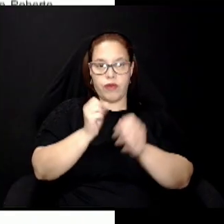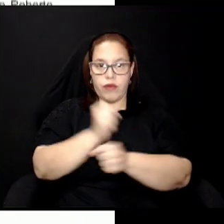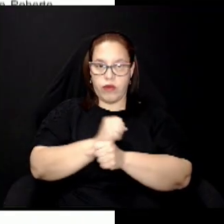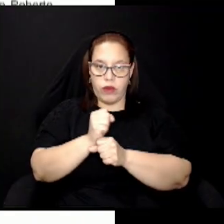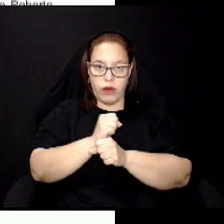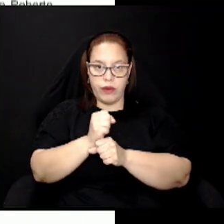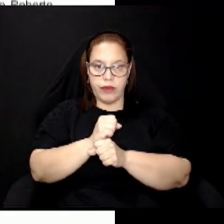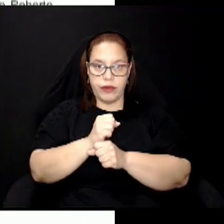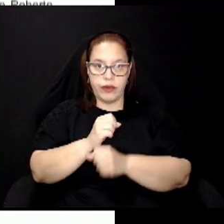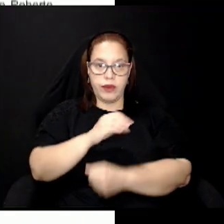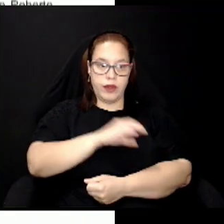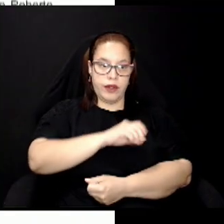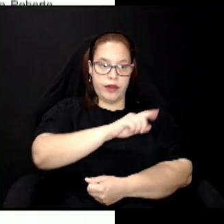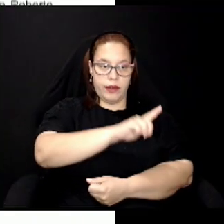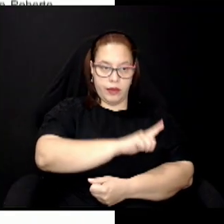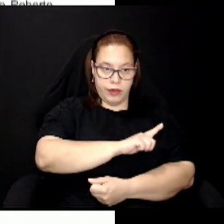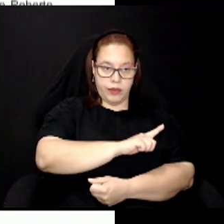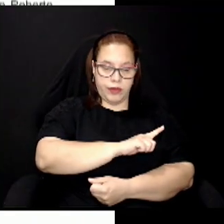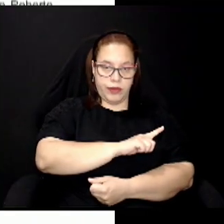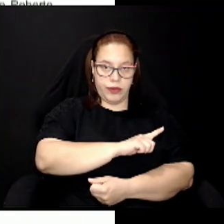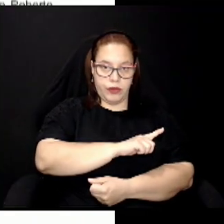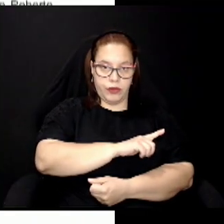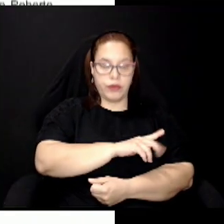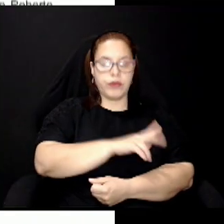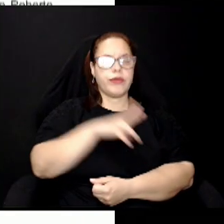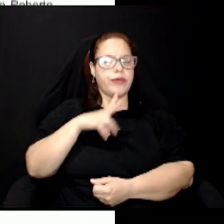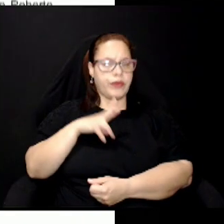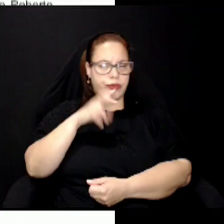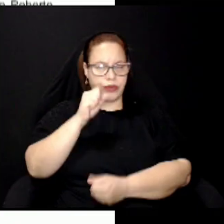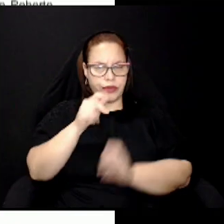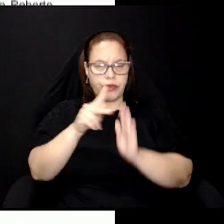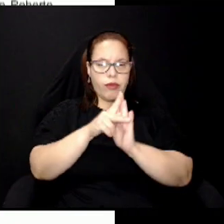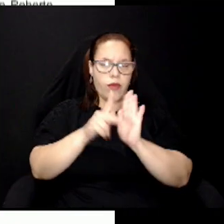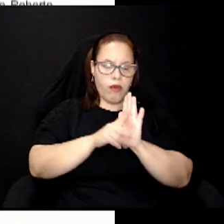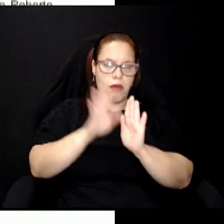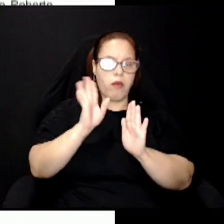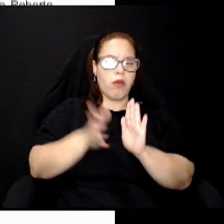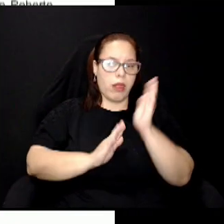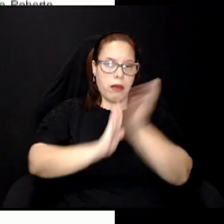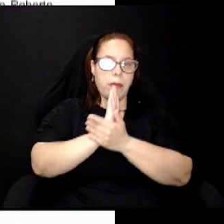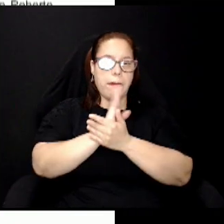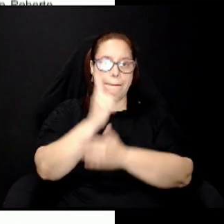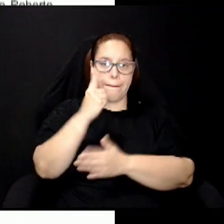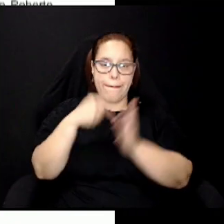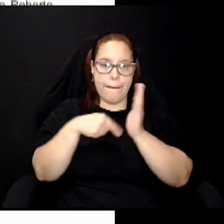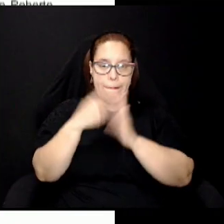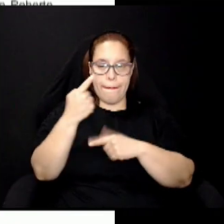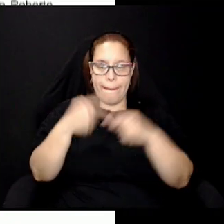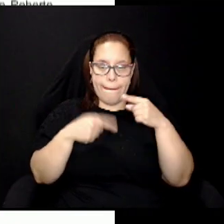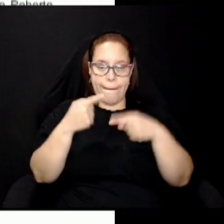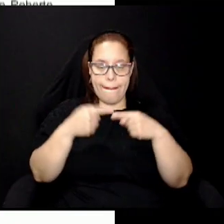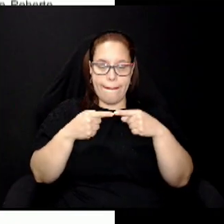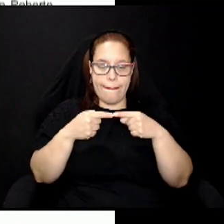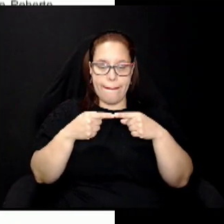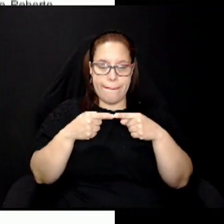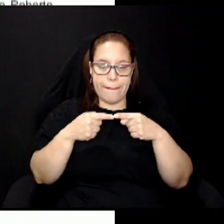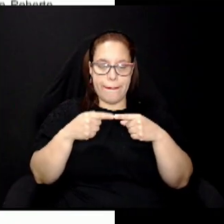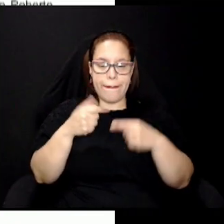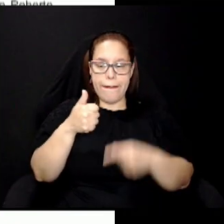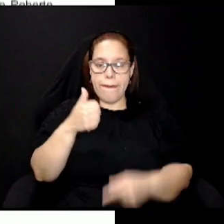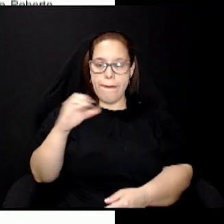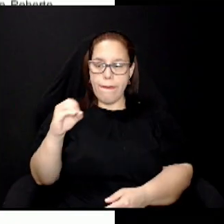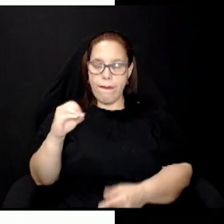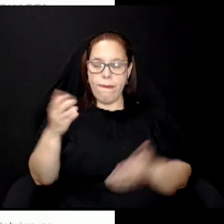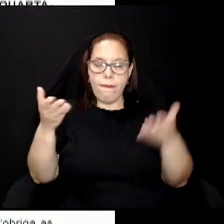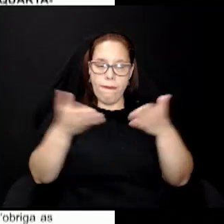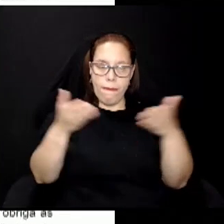do Campo Grande. A gente reforça que este projeto já foi aprovado em primeira discussão no último dia 10 e hoje, então,